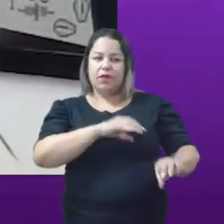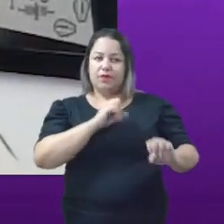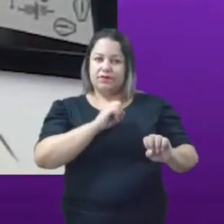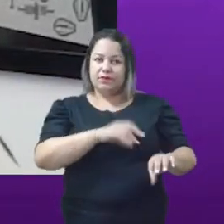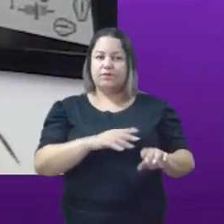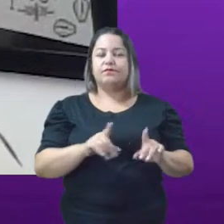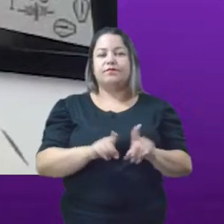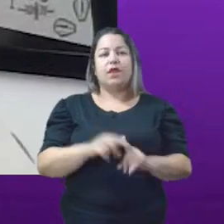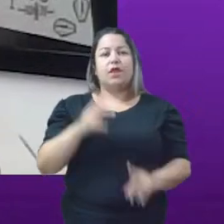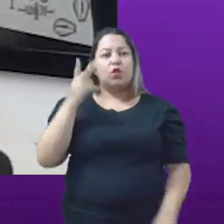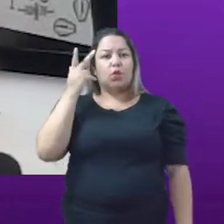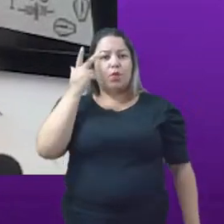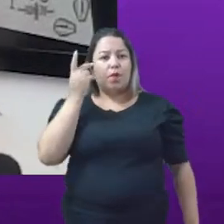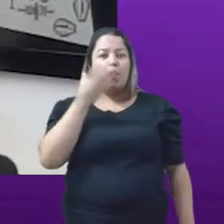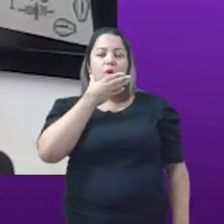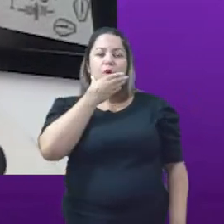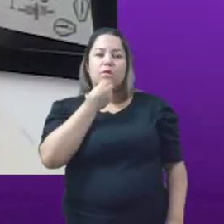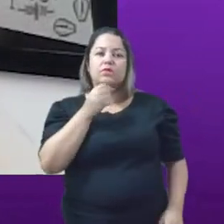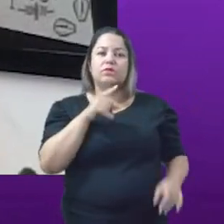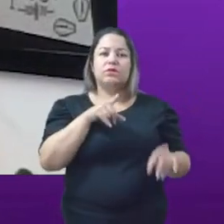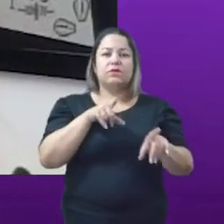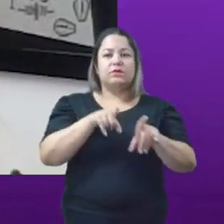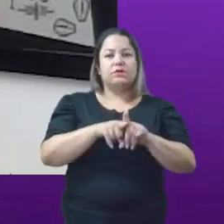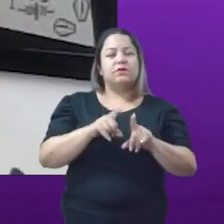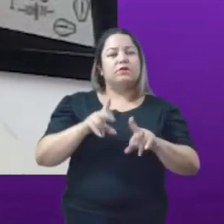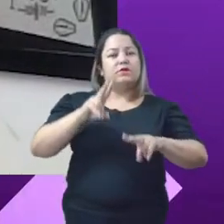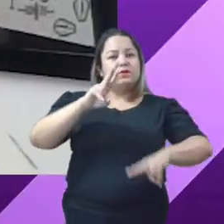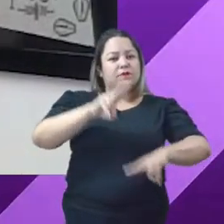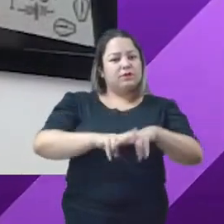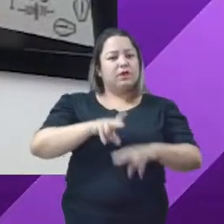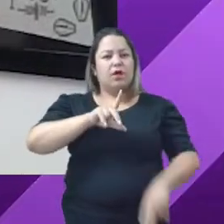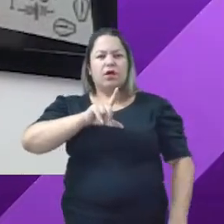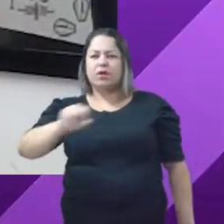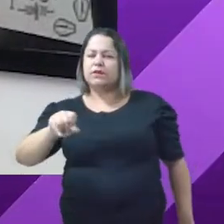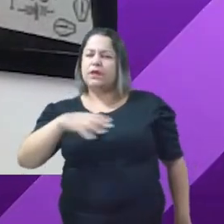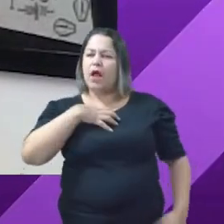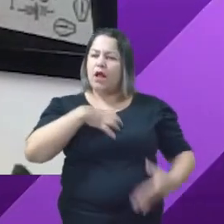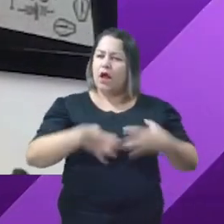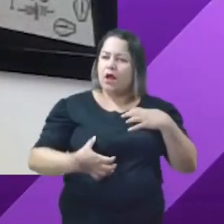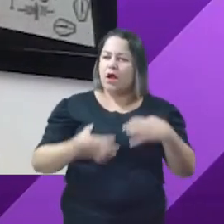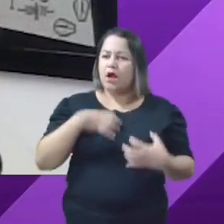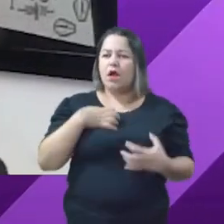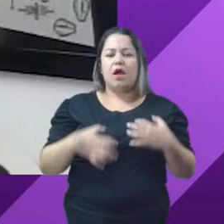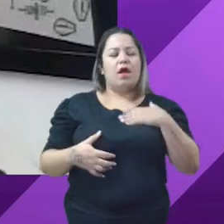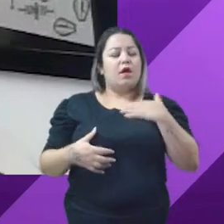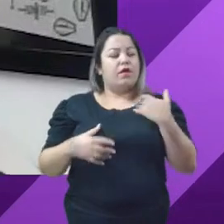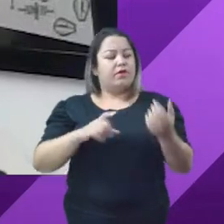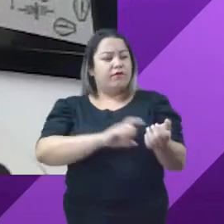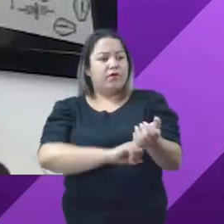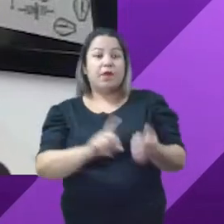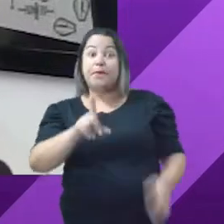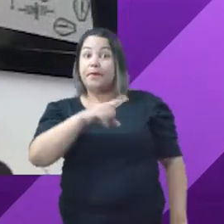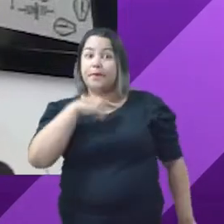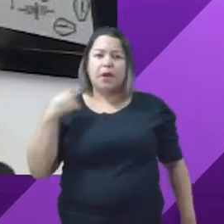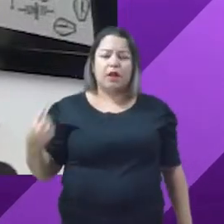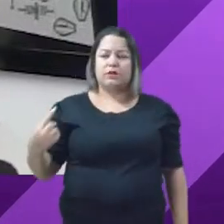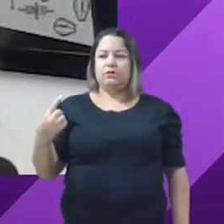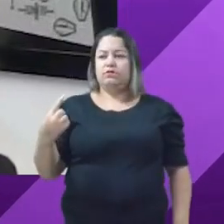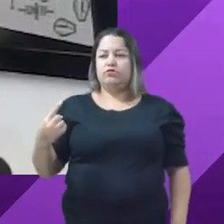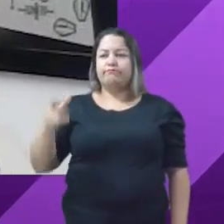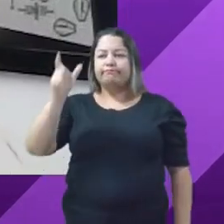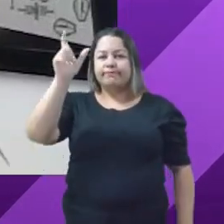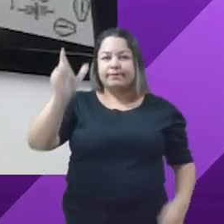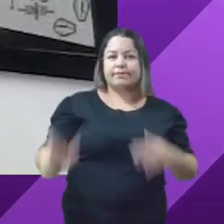É muito comum homens agressores saírem da prisão com essa revolta, né, e cometerem um feminicídio contra as